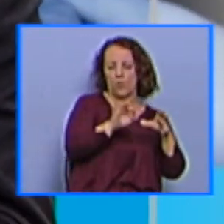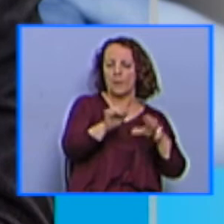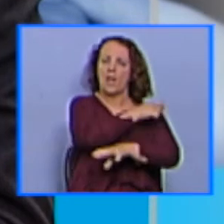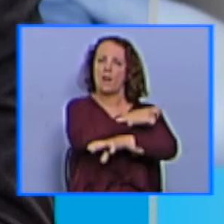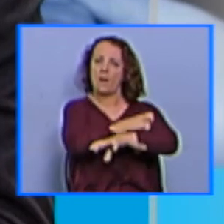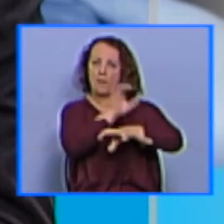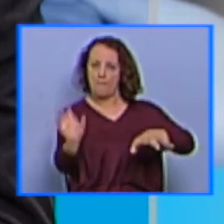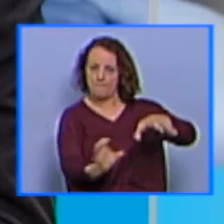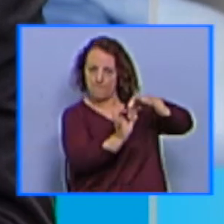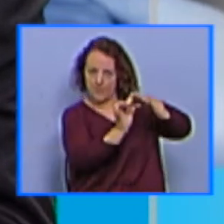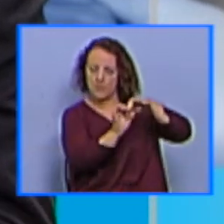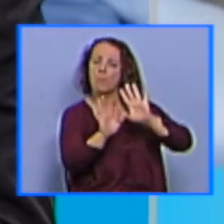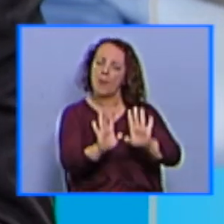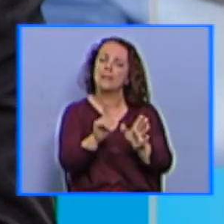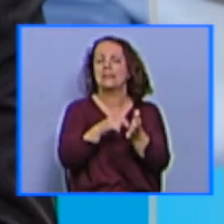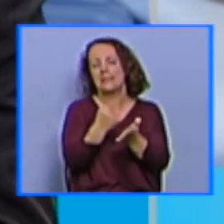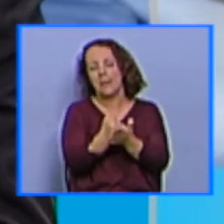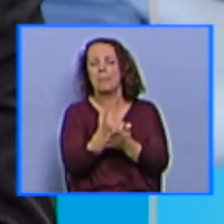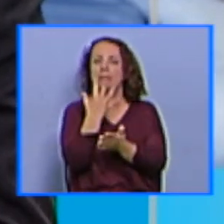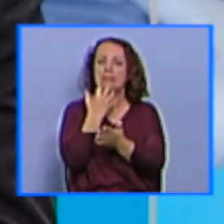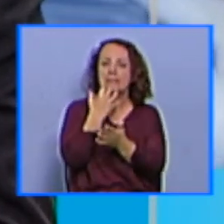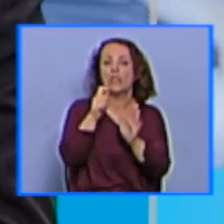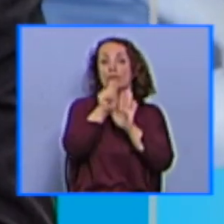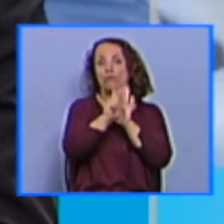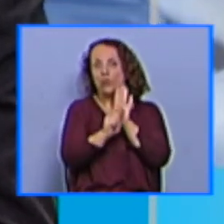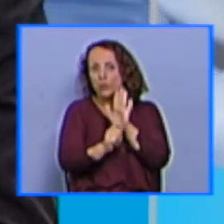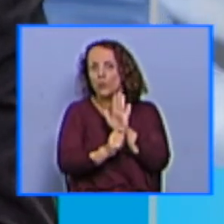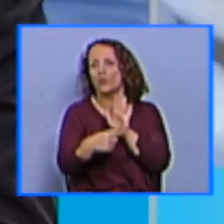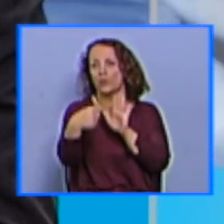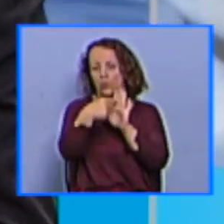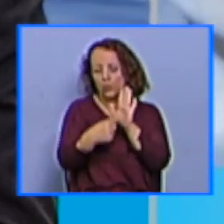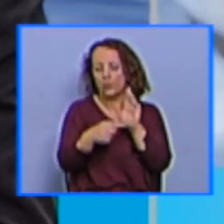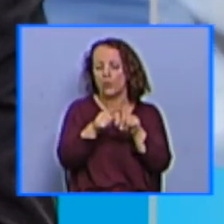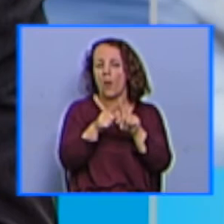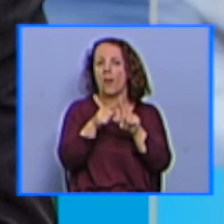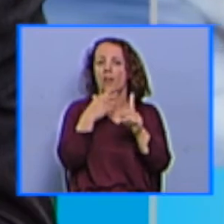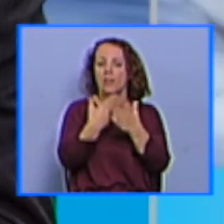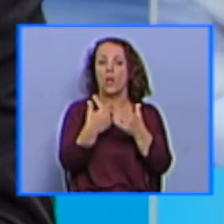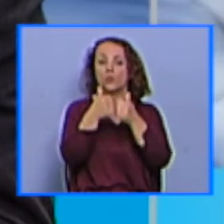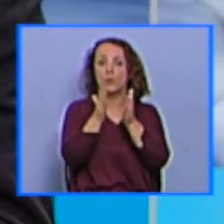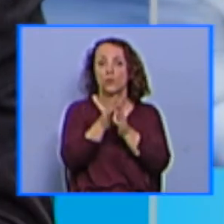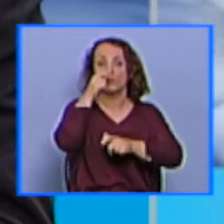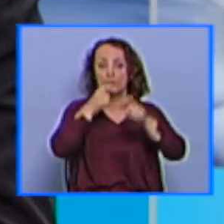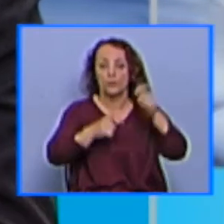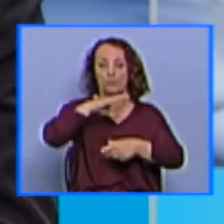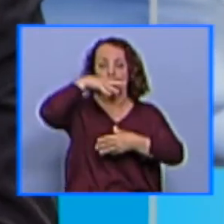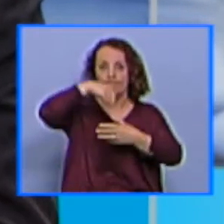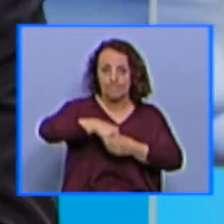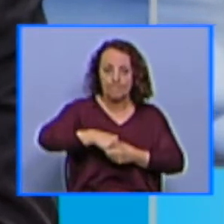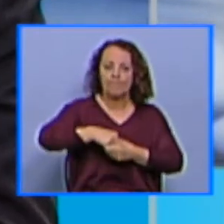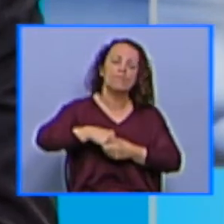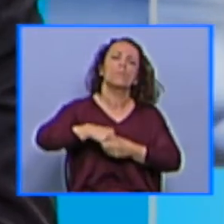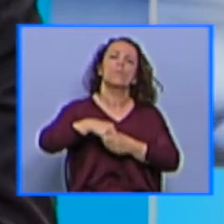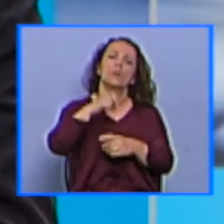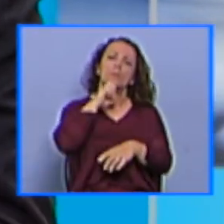Conferência, mas mesmo assim há sempre este cuidado de estatutos e não só, para que todos os membros da Conferência, neste quadro representados pelos bispos